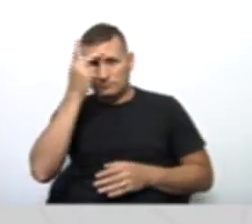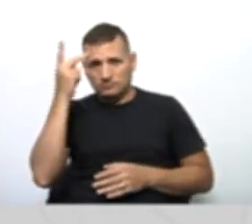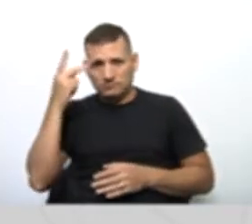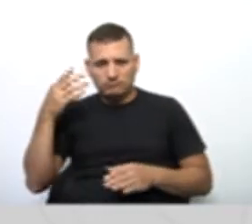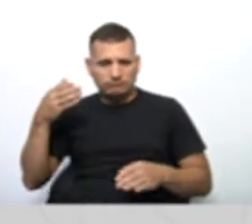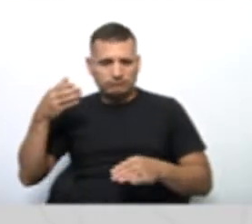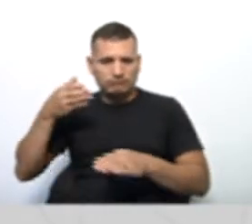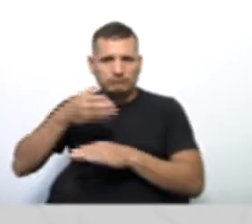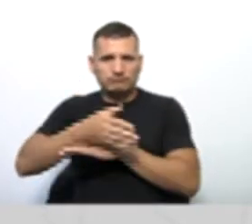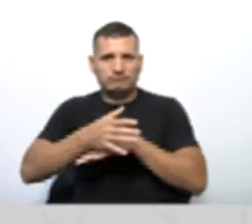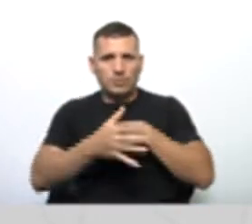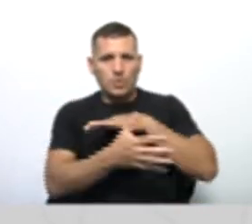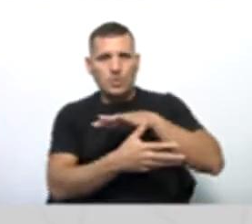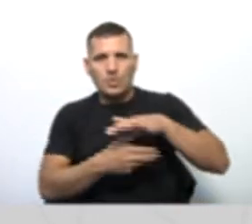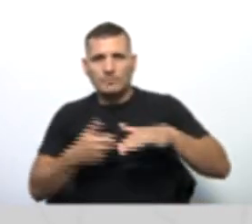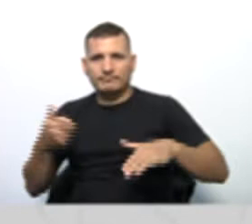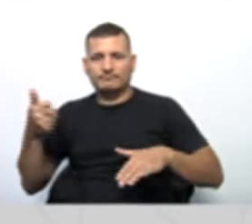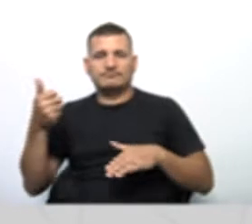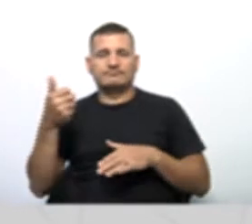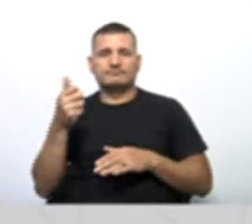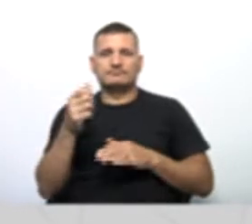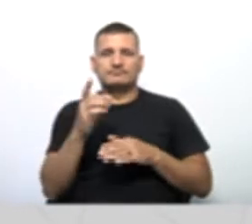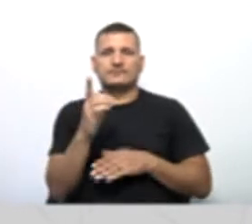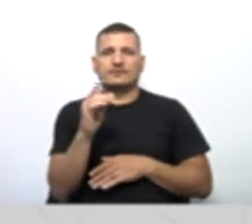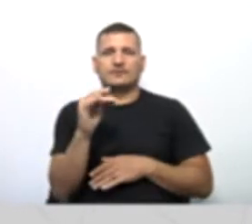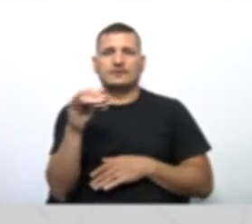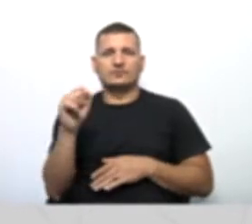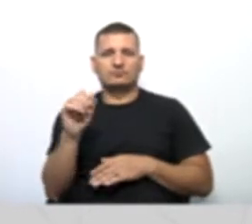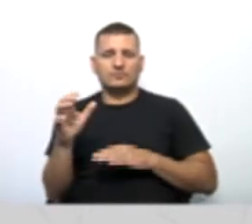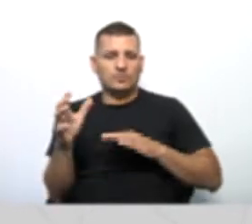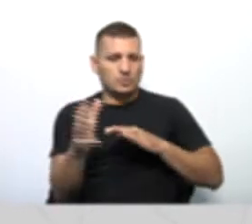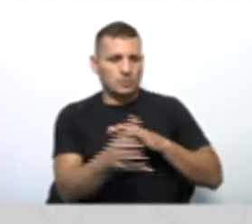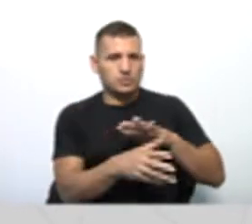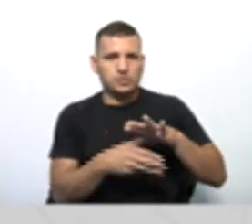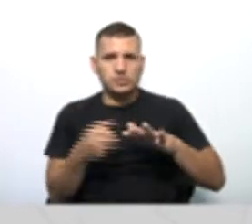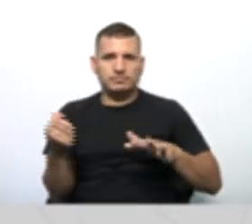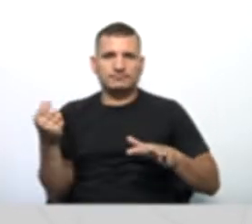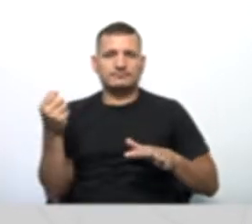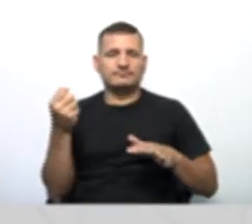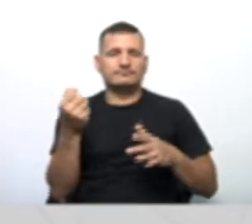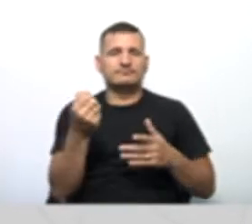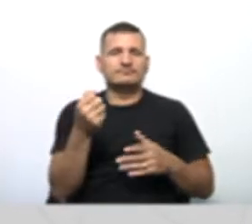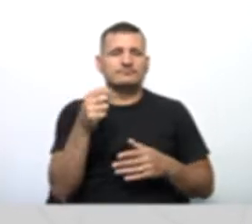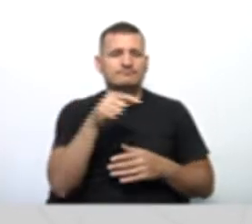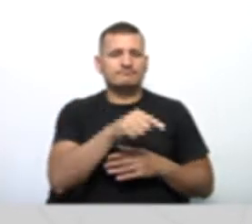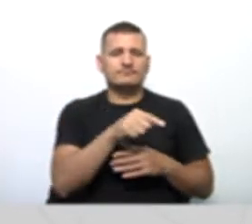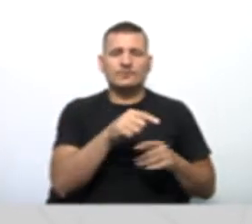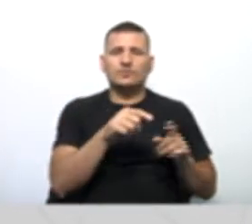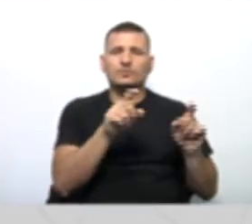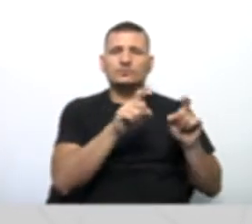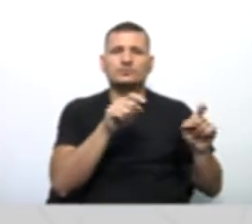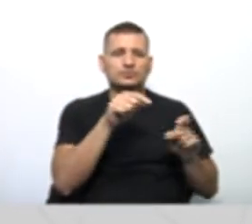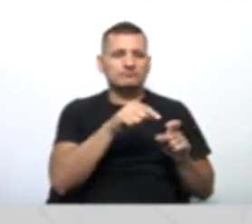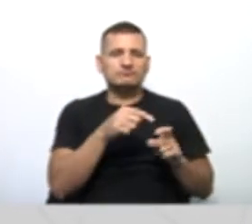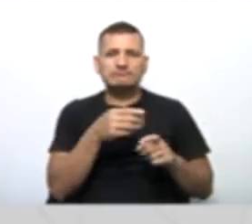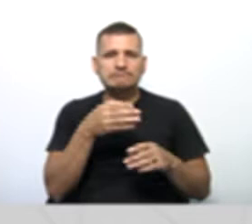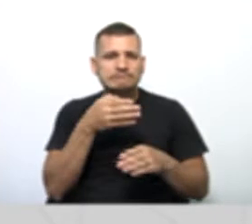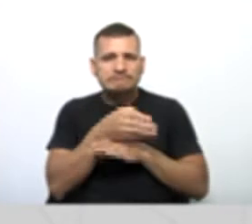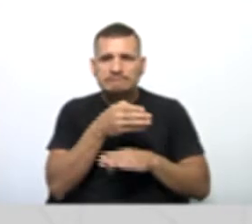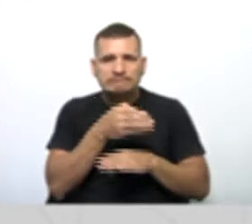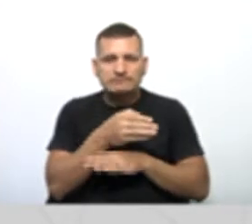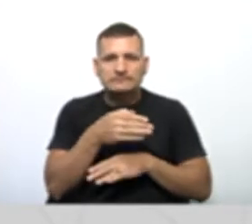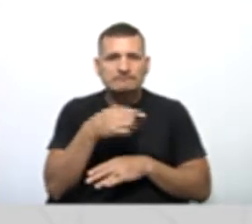fica inativo. Não inativo, né? Ele fica inacessível porque os dados estão criptografados.